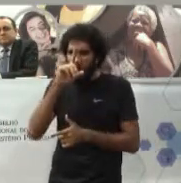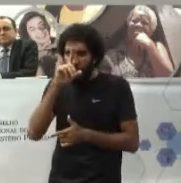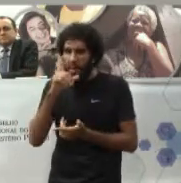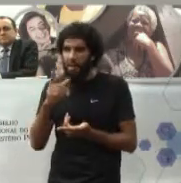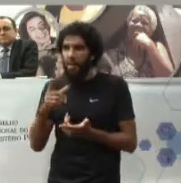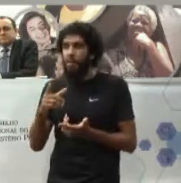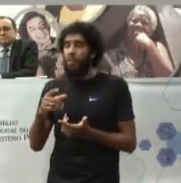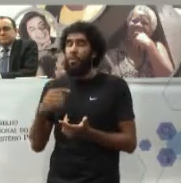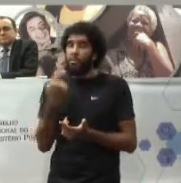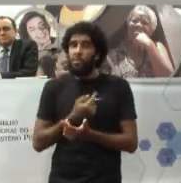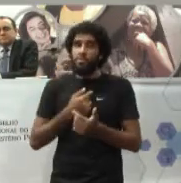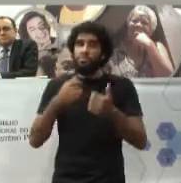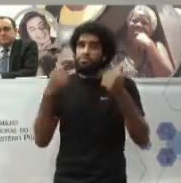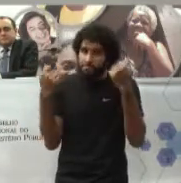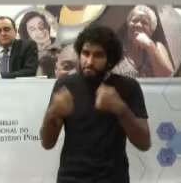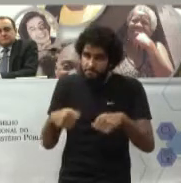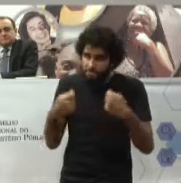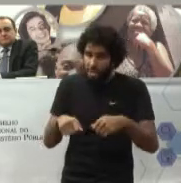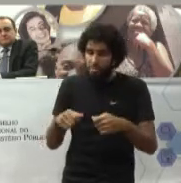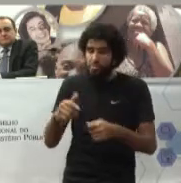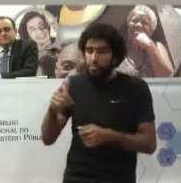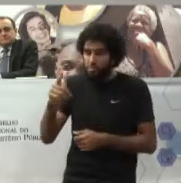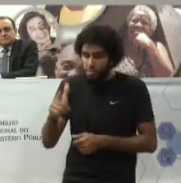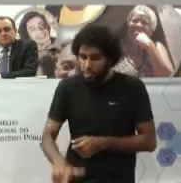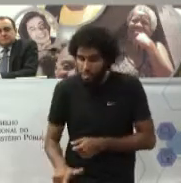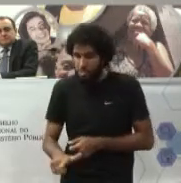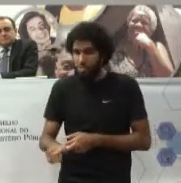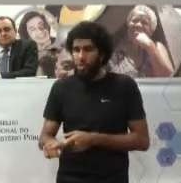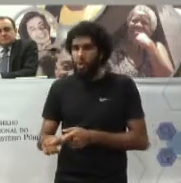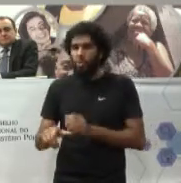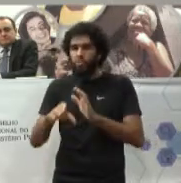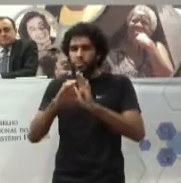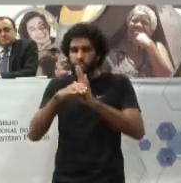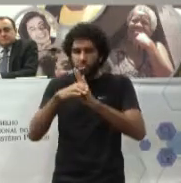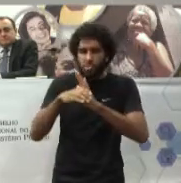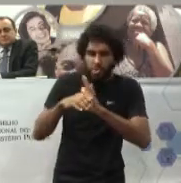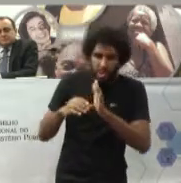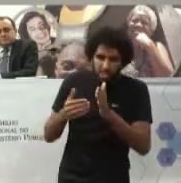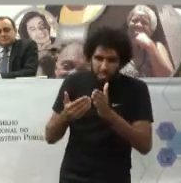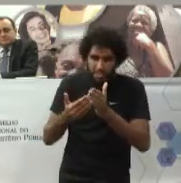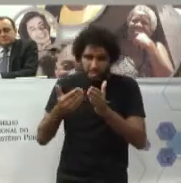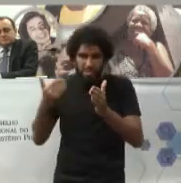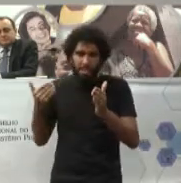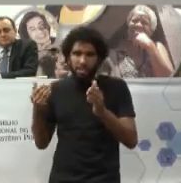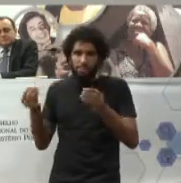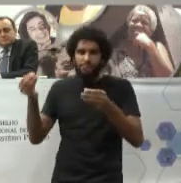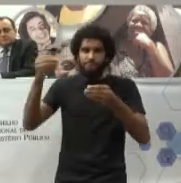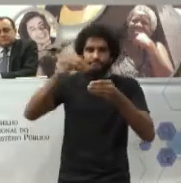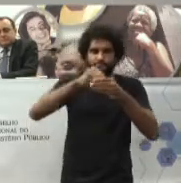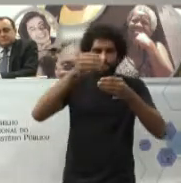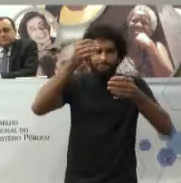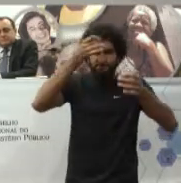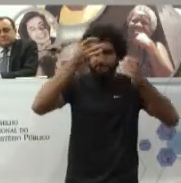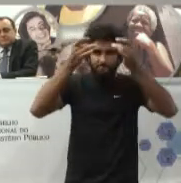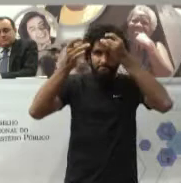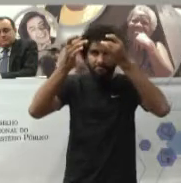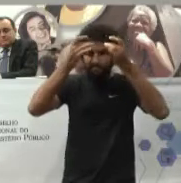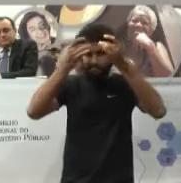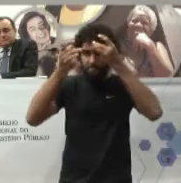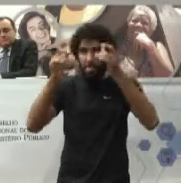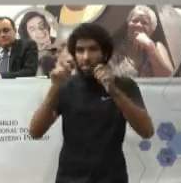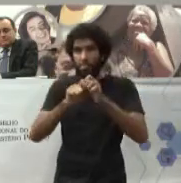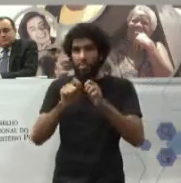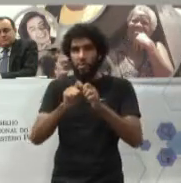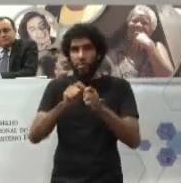de novamente trazer à tona esses conceitos que permitiram estabelecer esse contrato